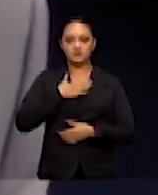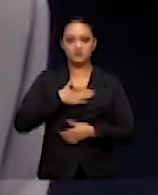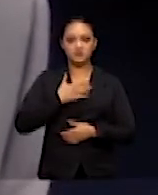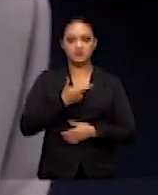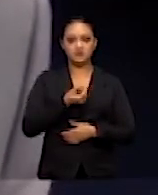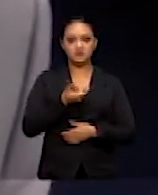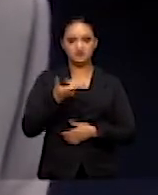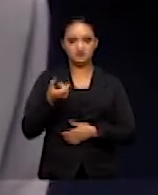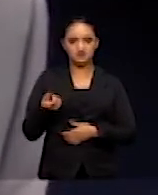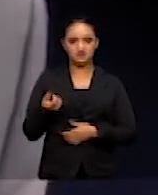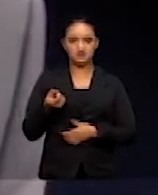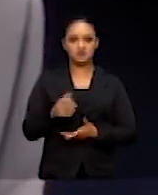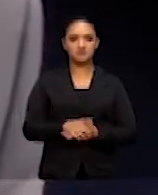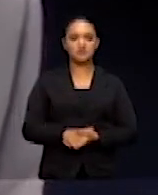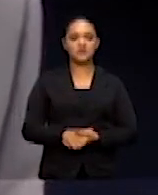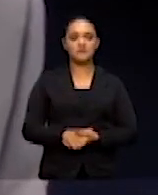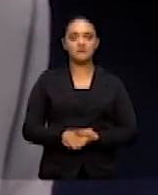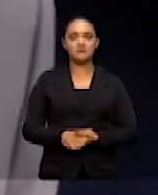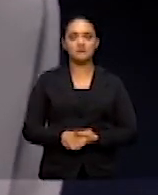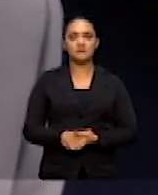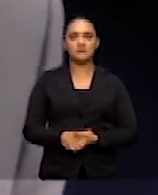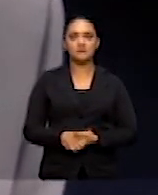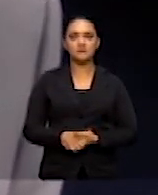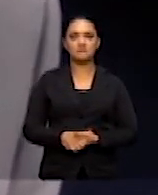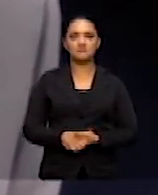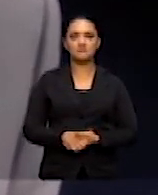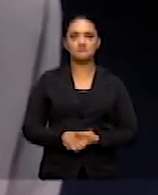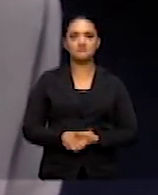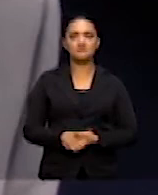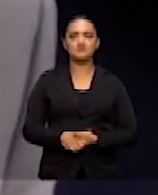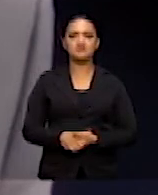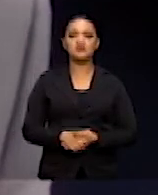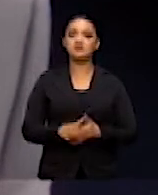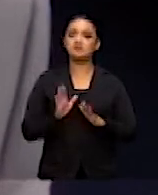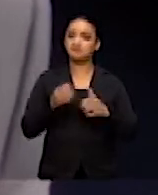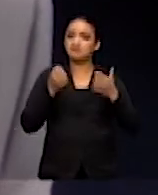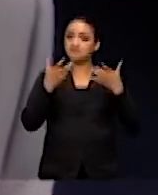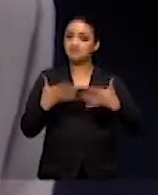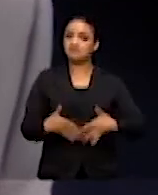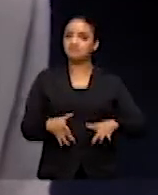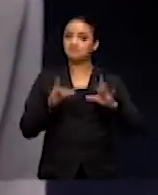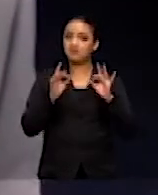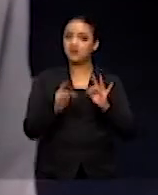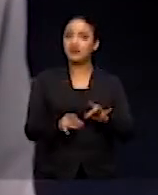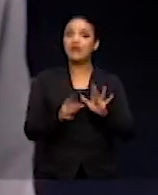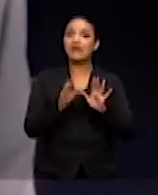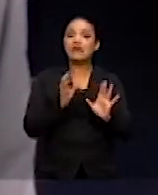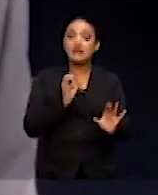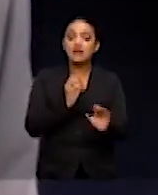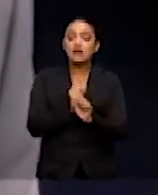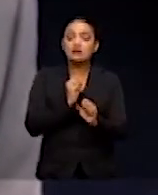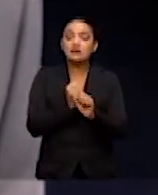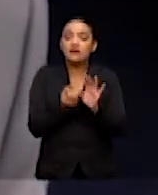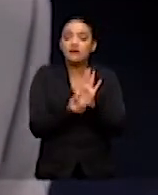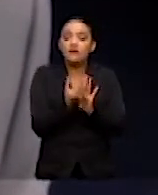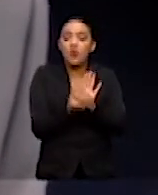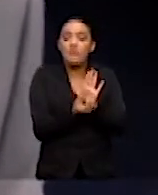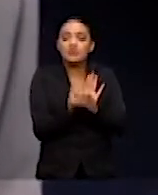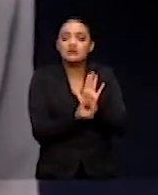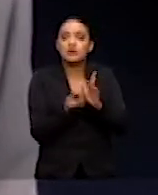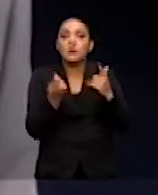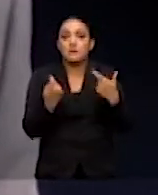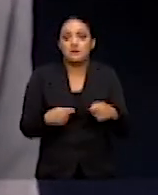eu acabei de ler, o item 27, a Vossa Excelência deixou claríssimo que dados são desejados, o que